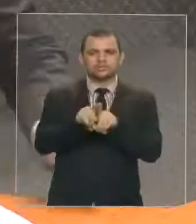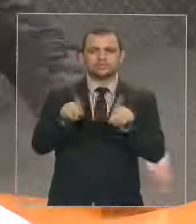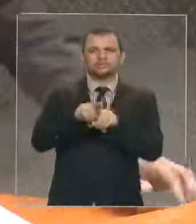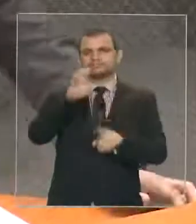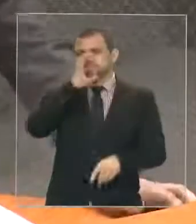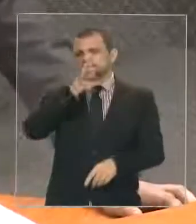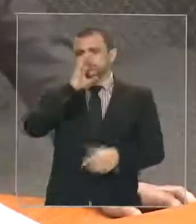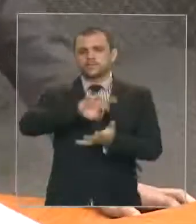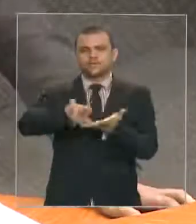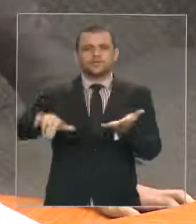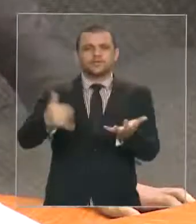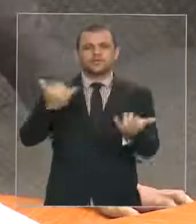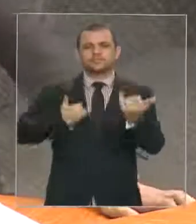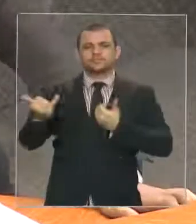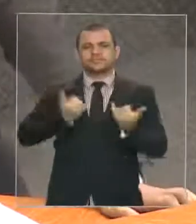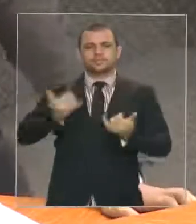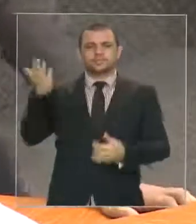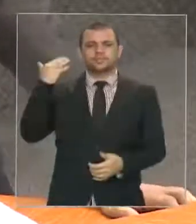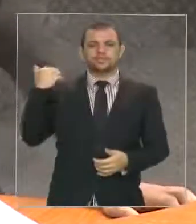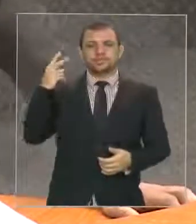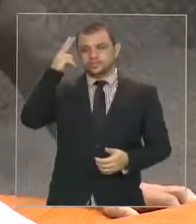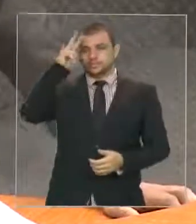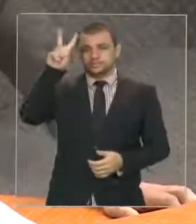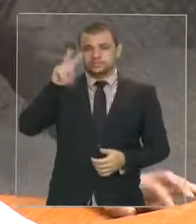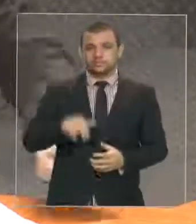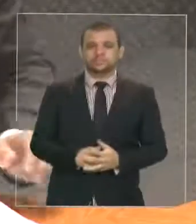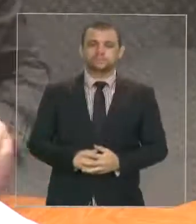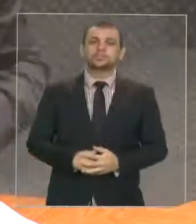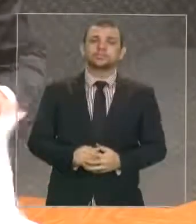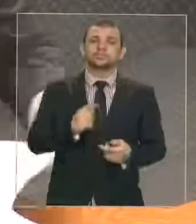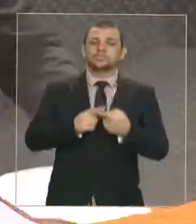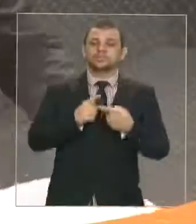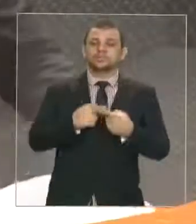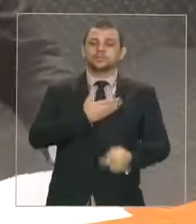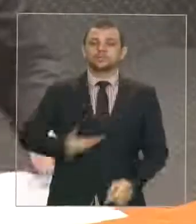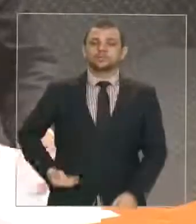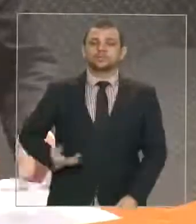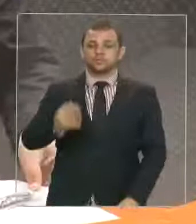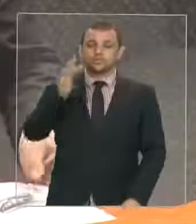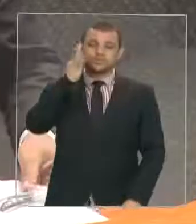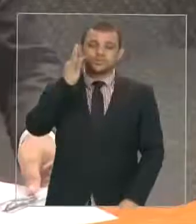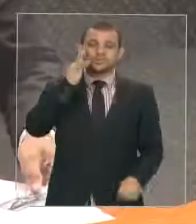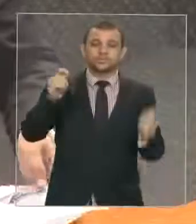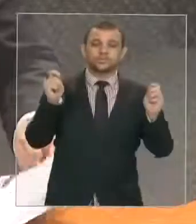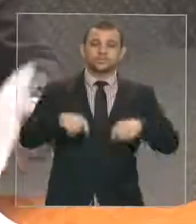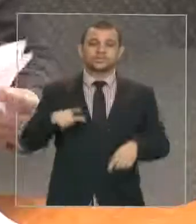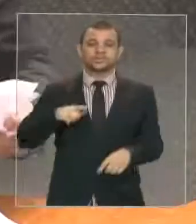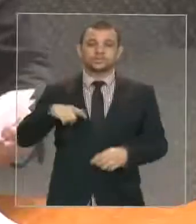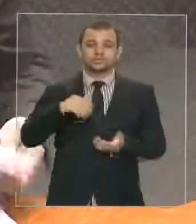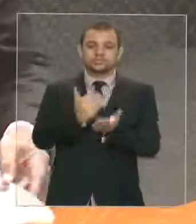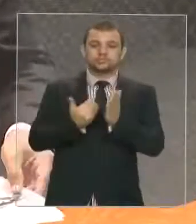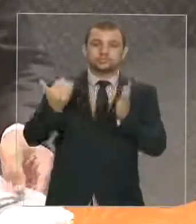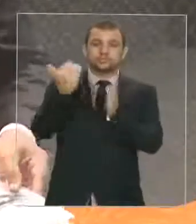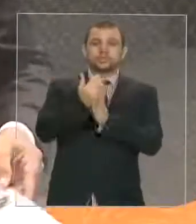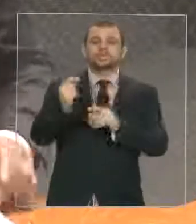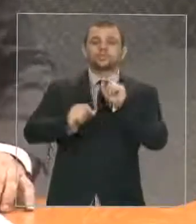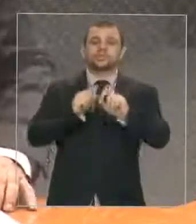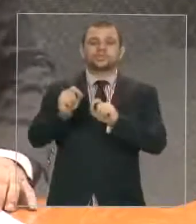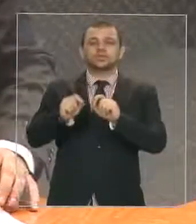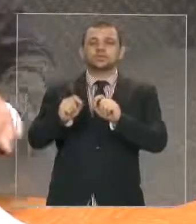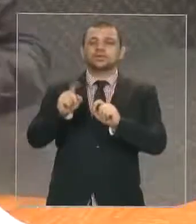que recebemos nas últimas 48 horas, que o governador Flávio Dino havia aumentado a passagem do ferry.